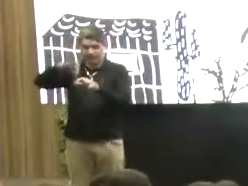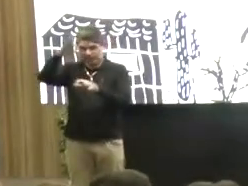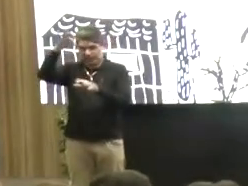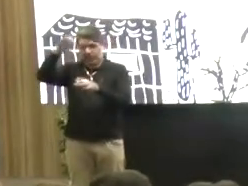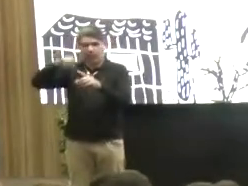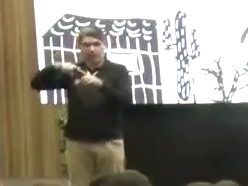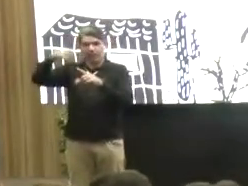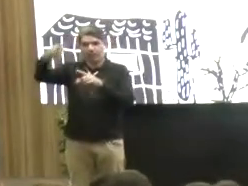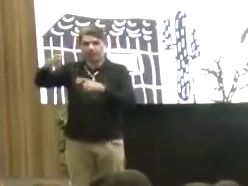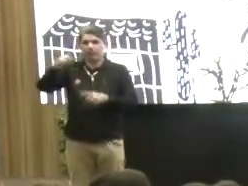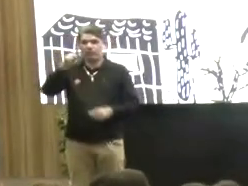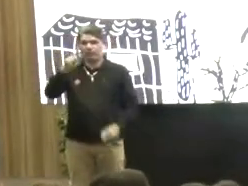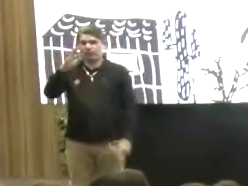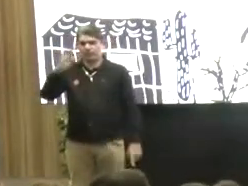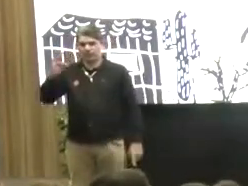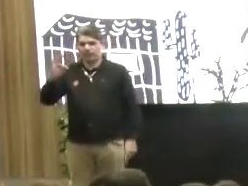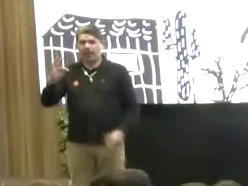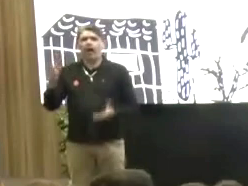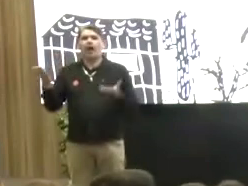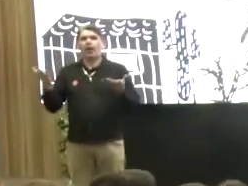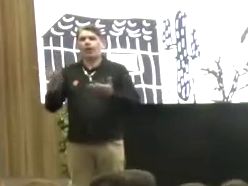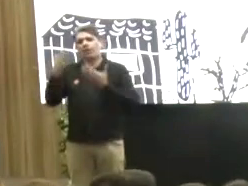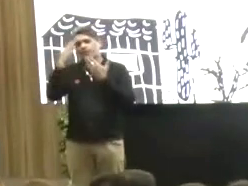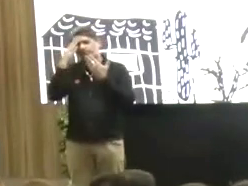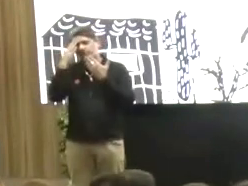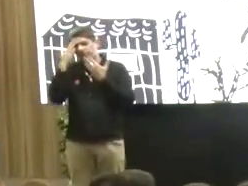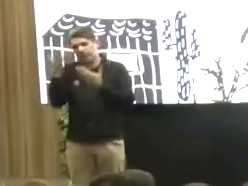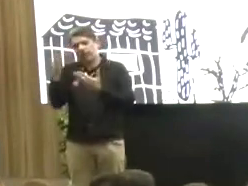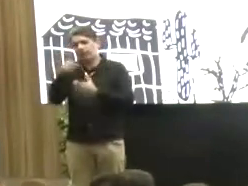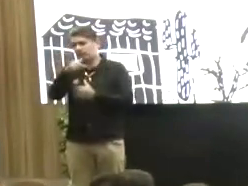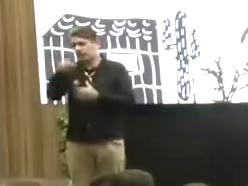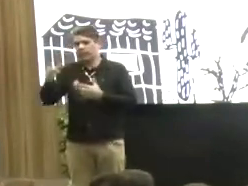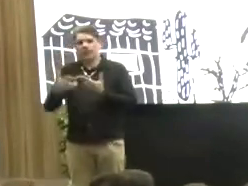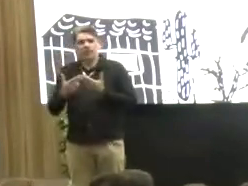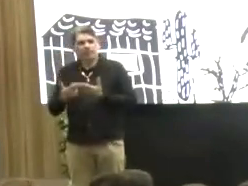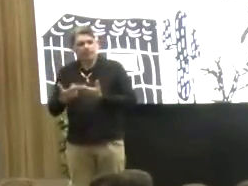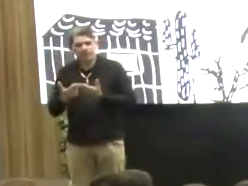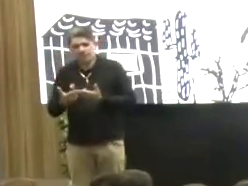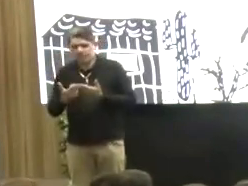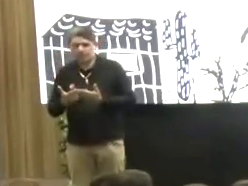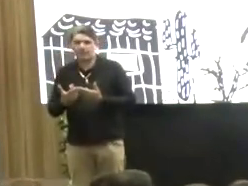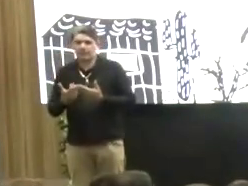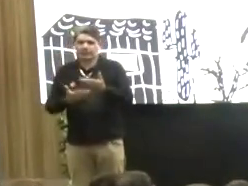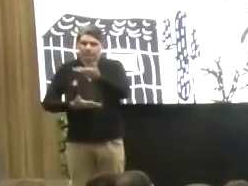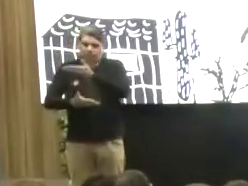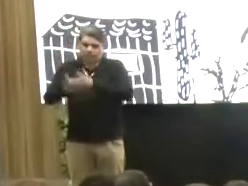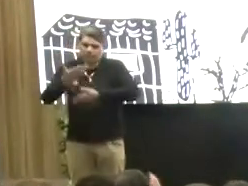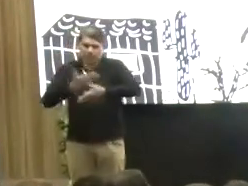GT. Então, muito grato a todo mundo pela paciência, por ouvir e pela partilha.